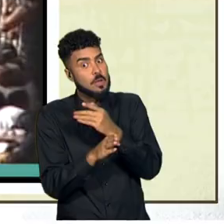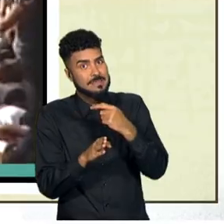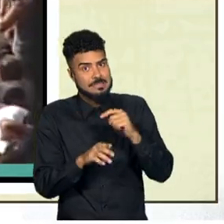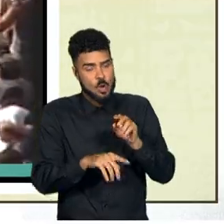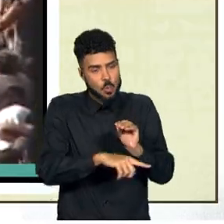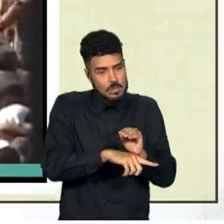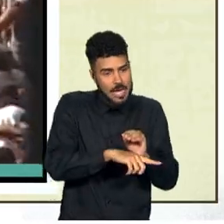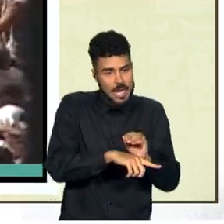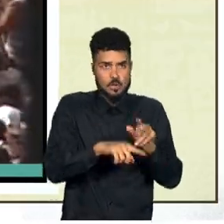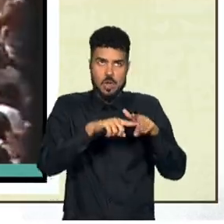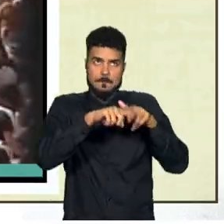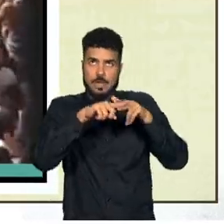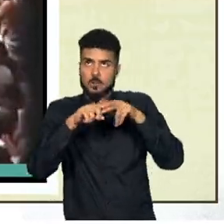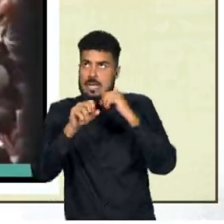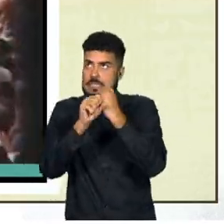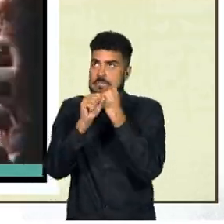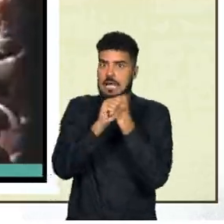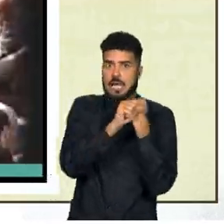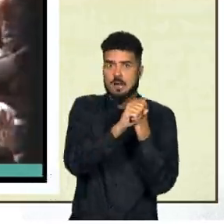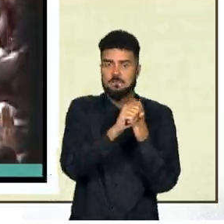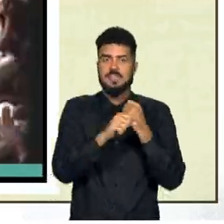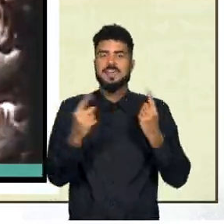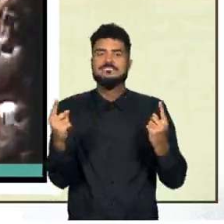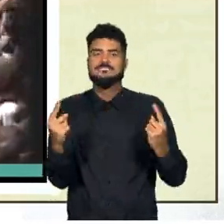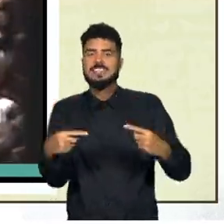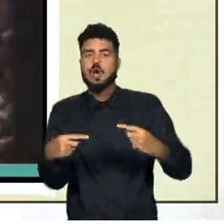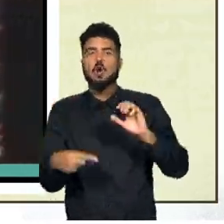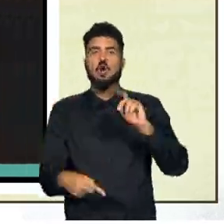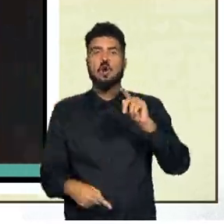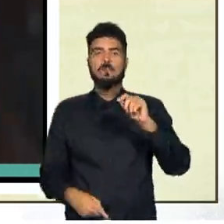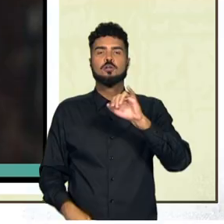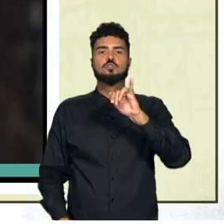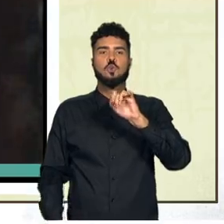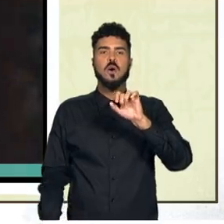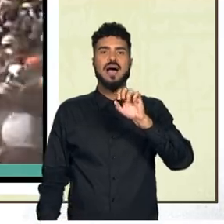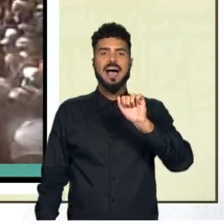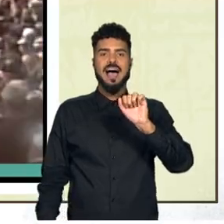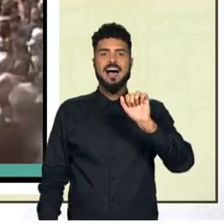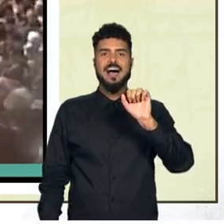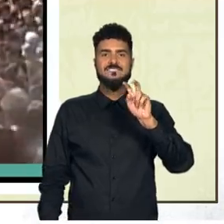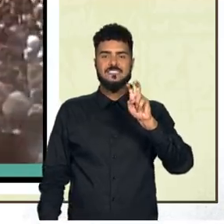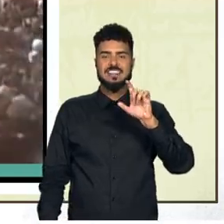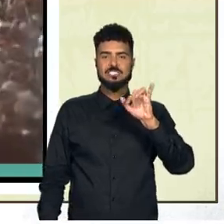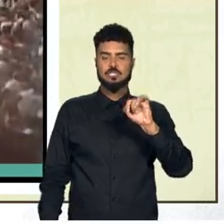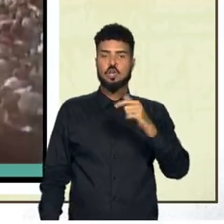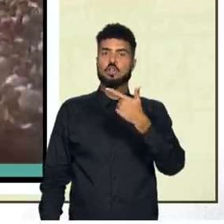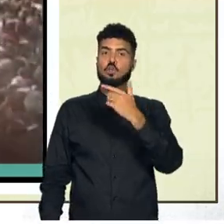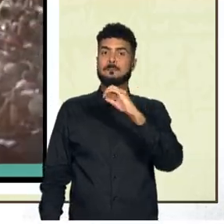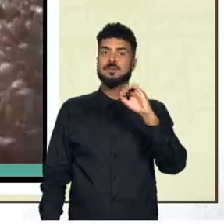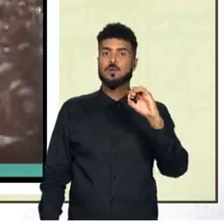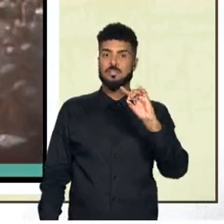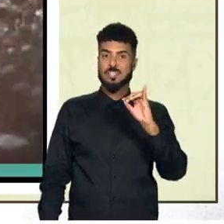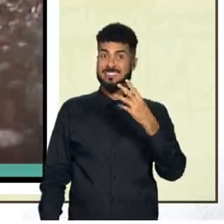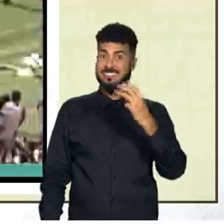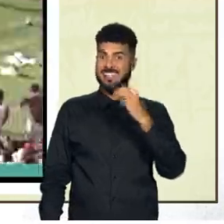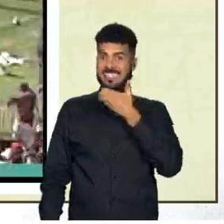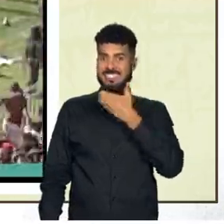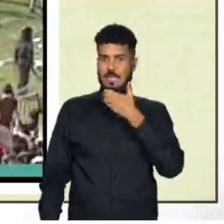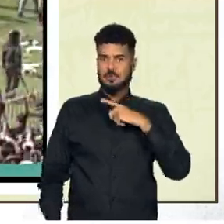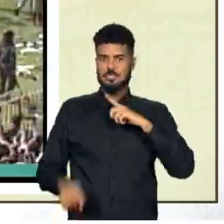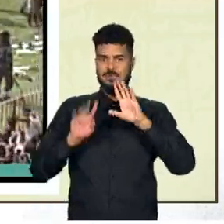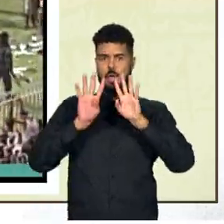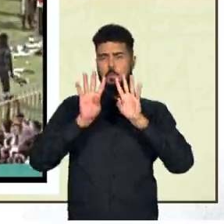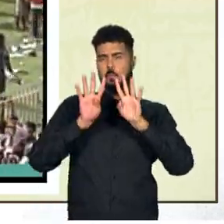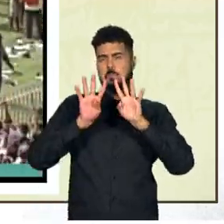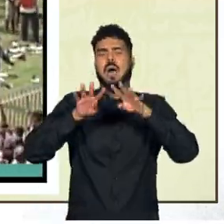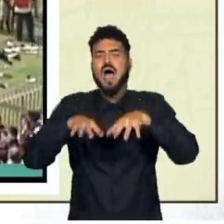manutenção. Na grande final da Copa João Havelange de 2000, no dia 30 de dezembro, cai o alambrado do estádio